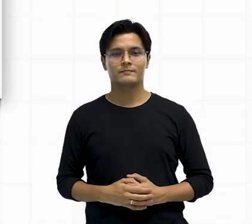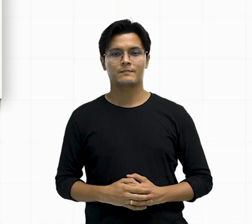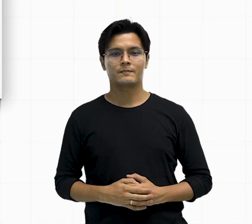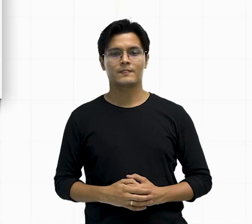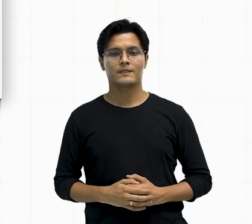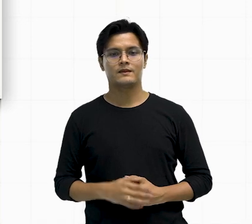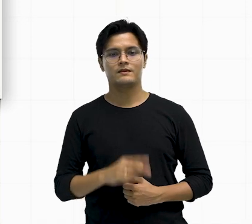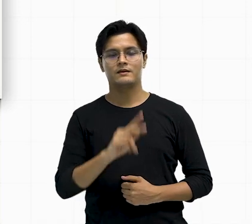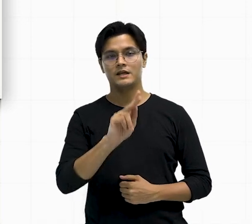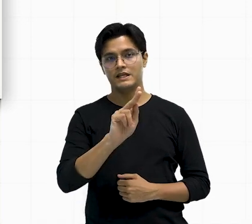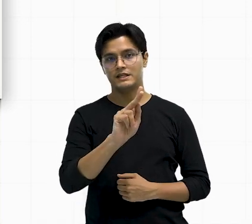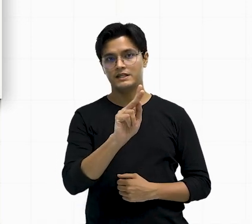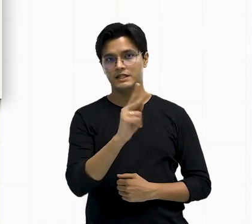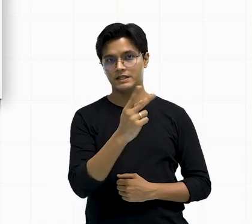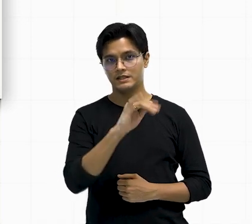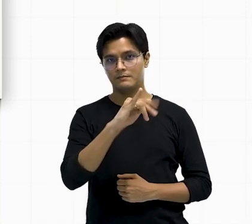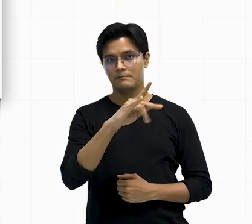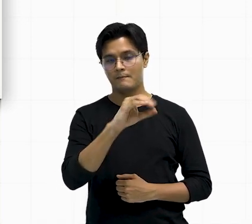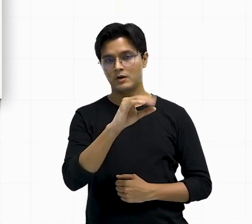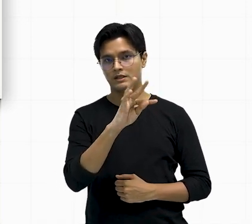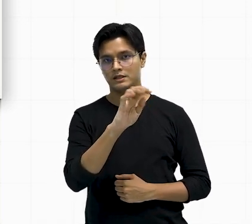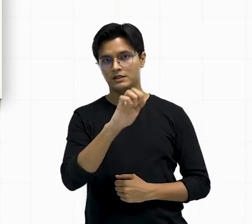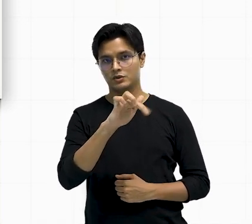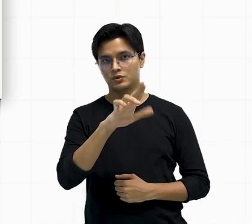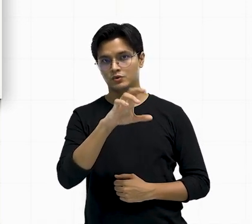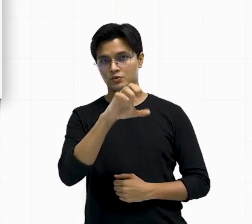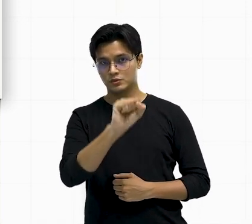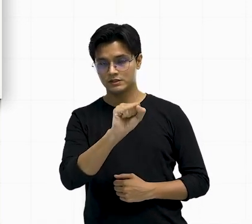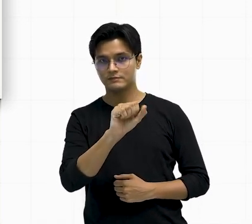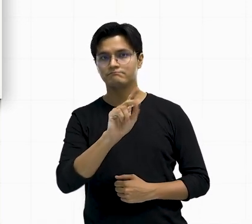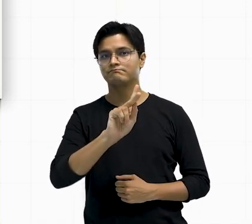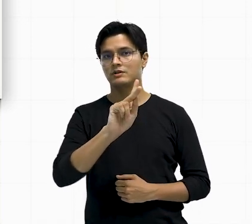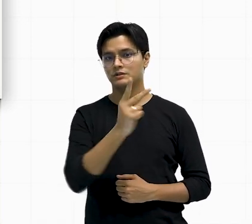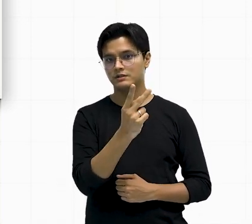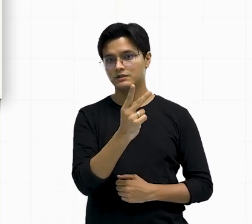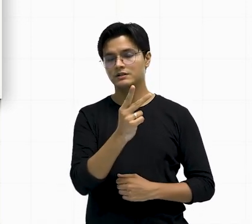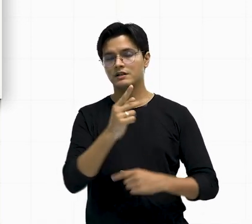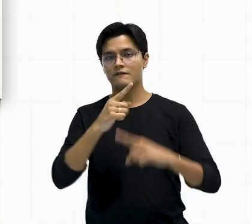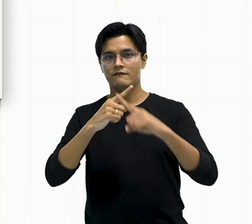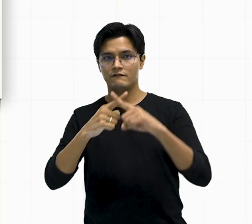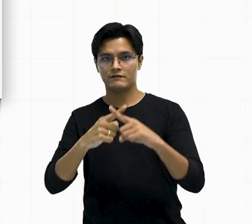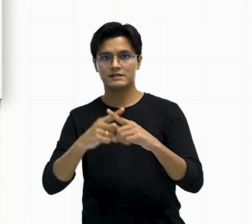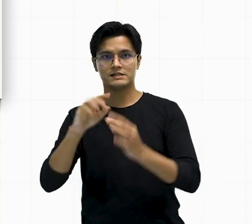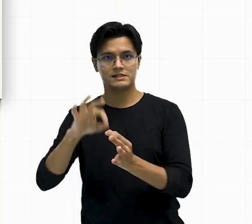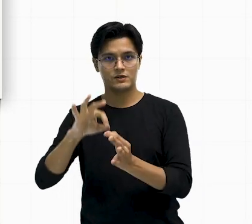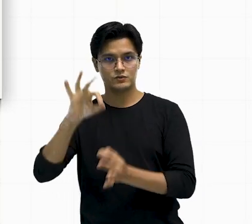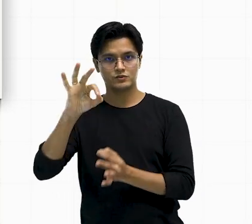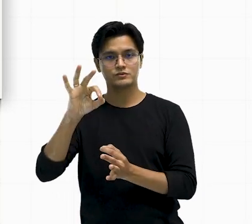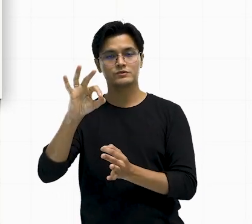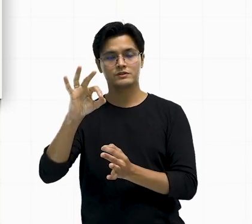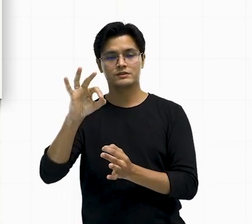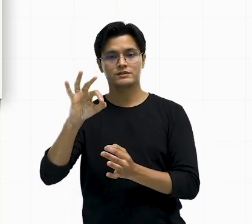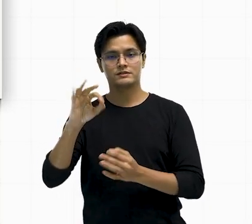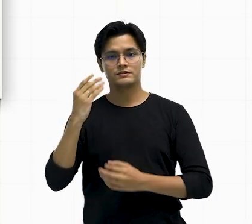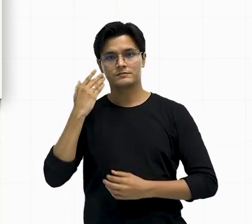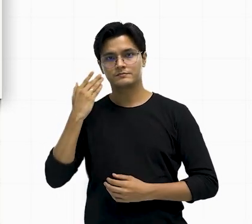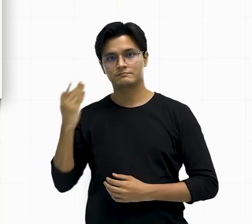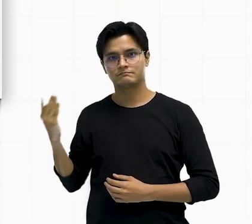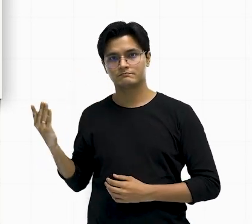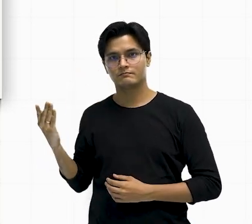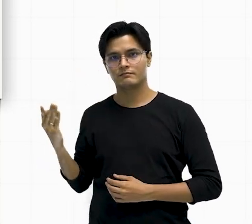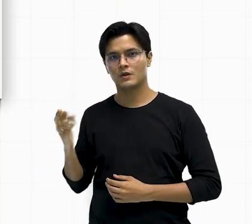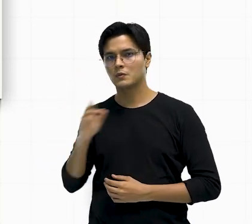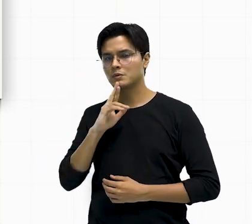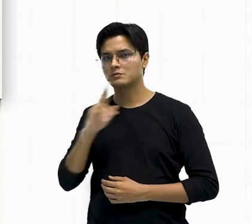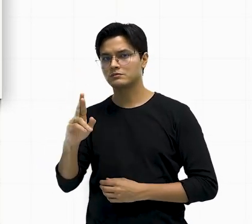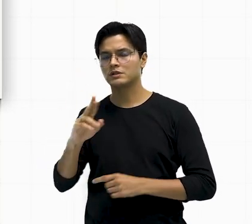hipotenusa pela altura, ok? Esse produto